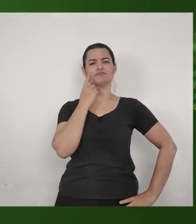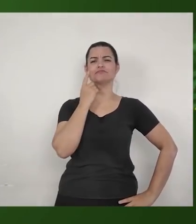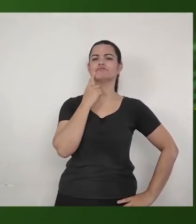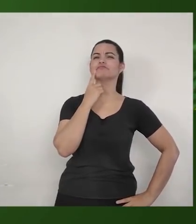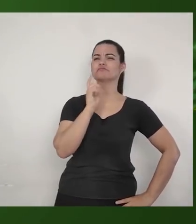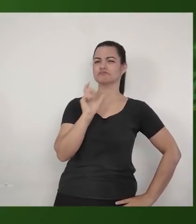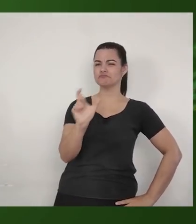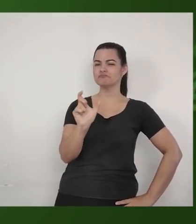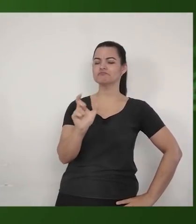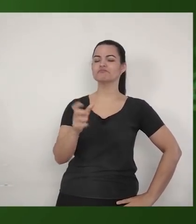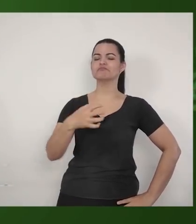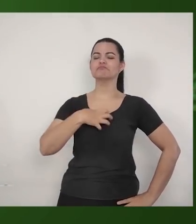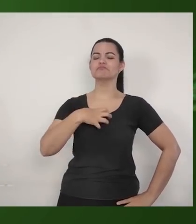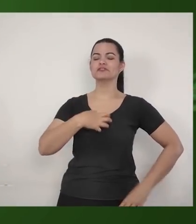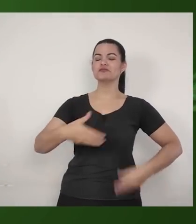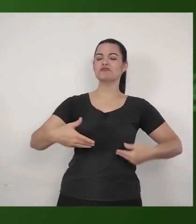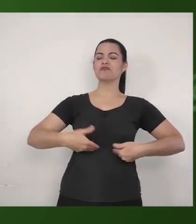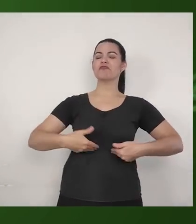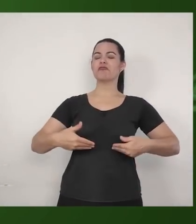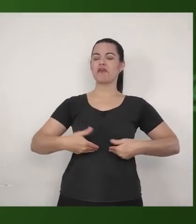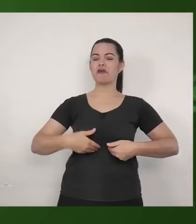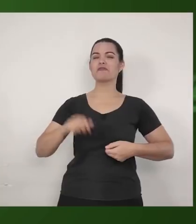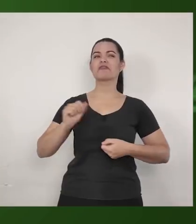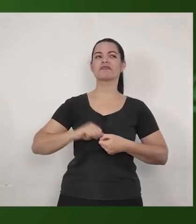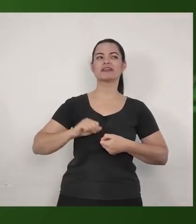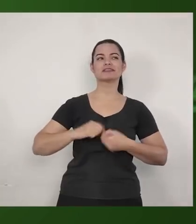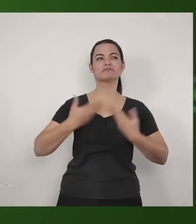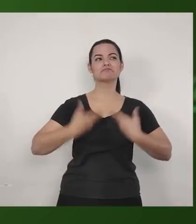Essa palavra me dá uma fome.